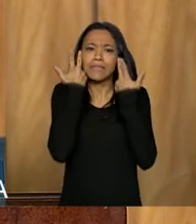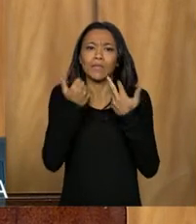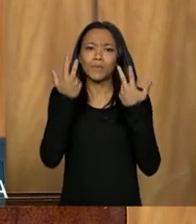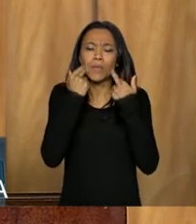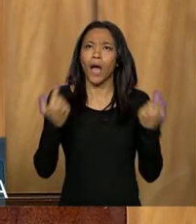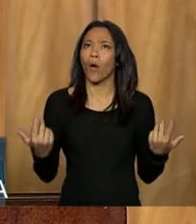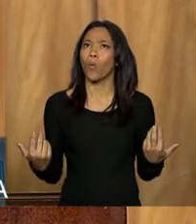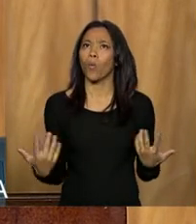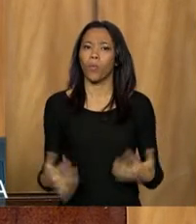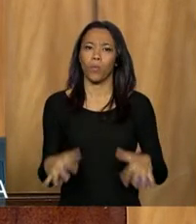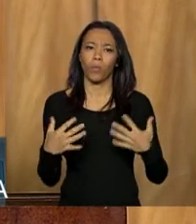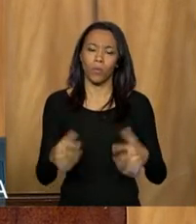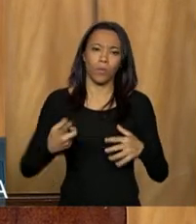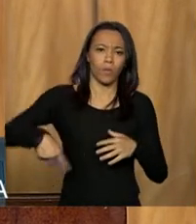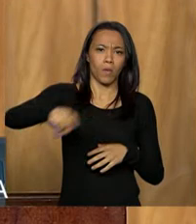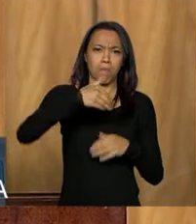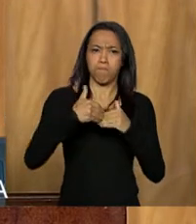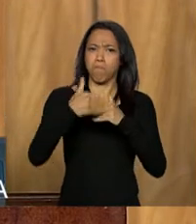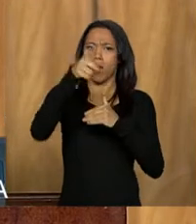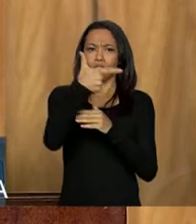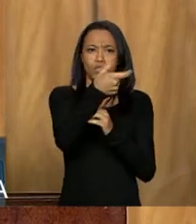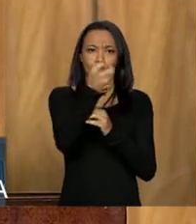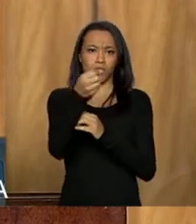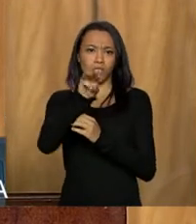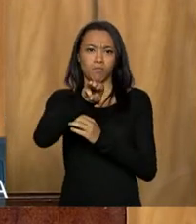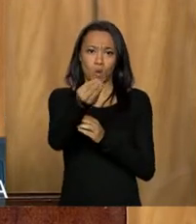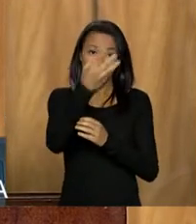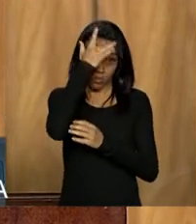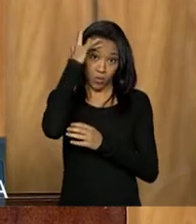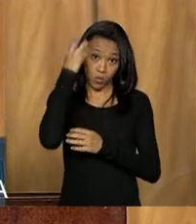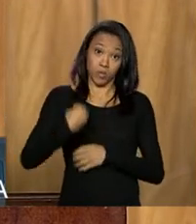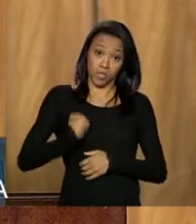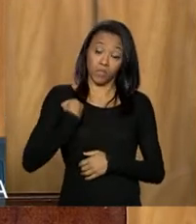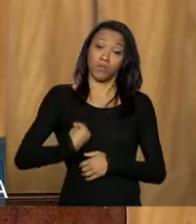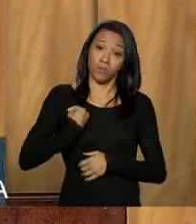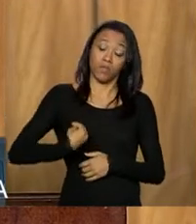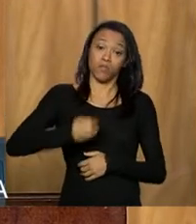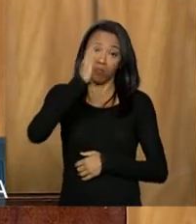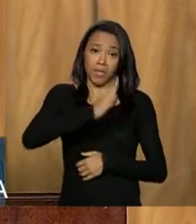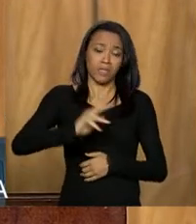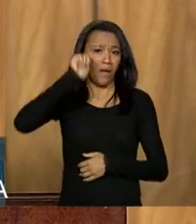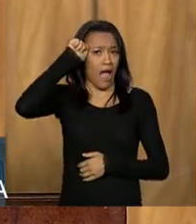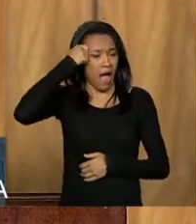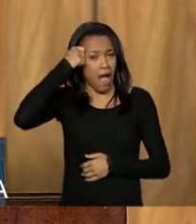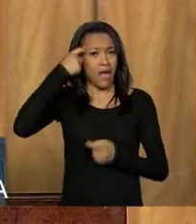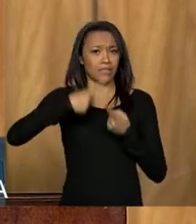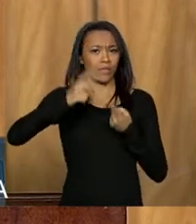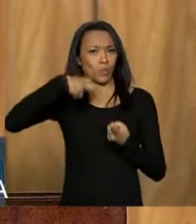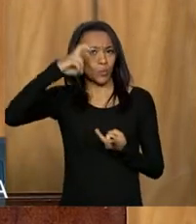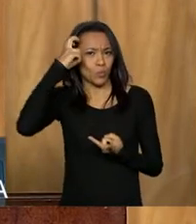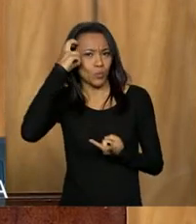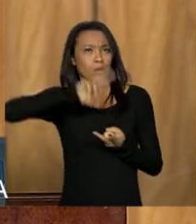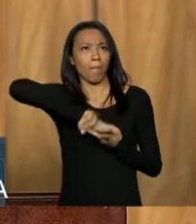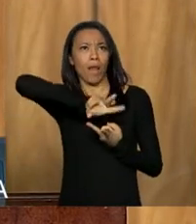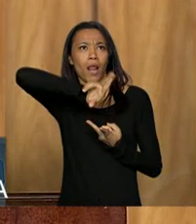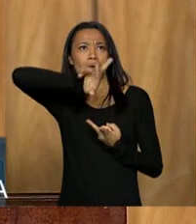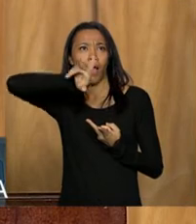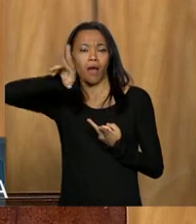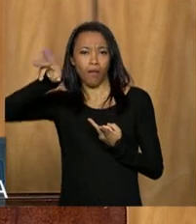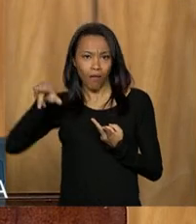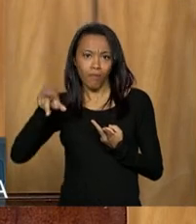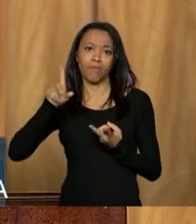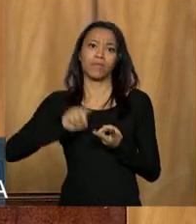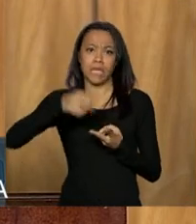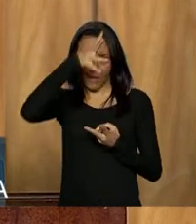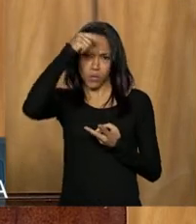e uma população de mais de 200 milhões de pessoas, diversidade racial e cultural além da Amazônia, vigorosa fonte